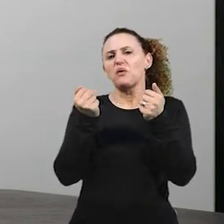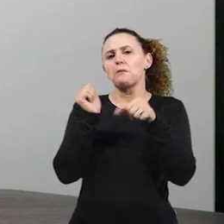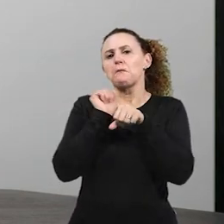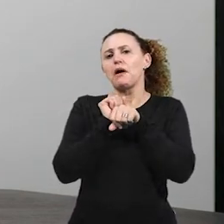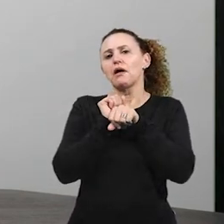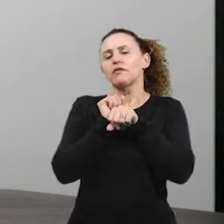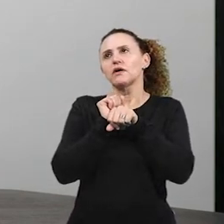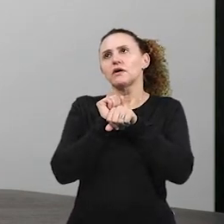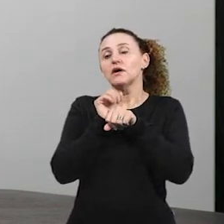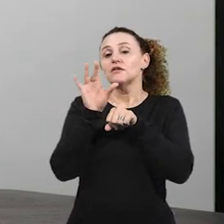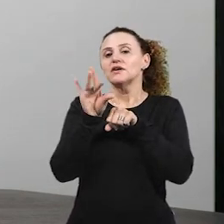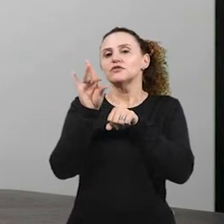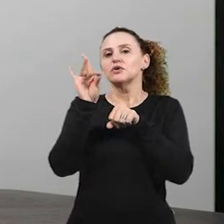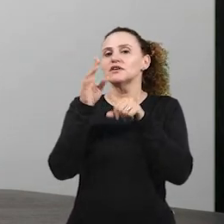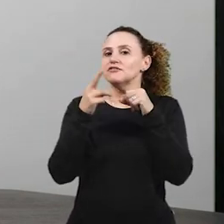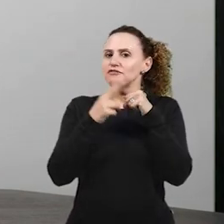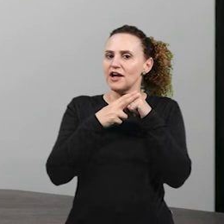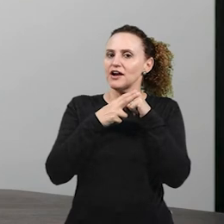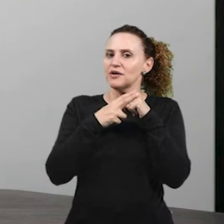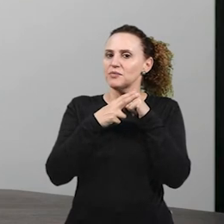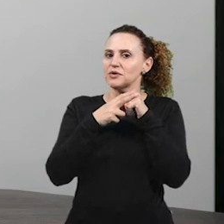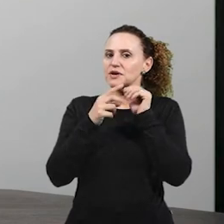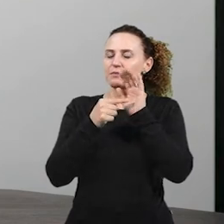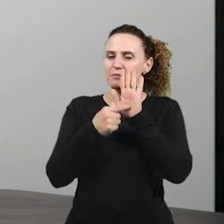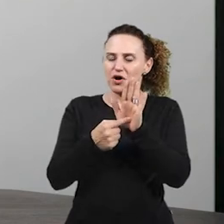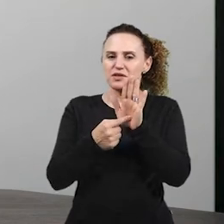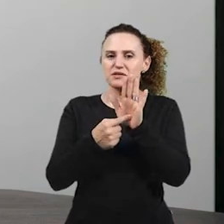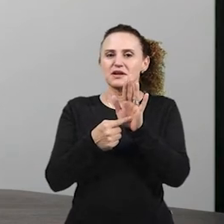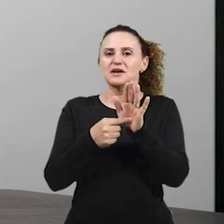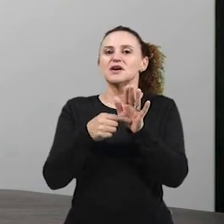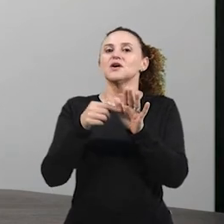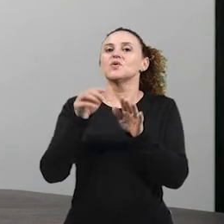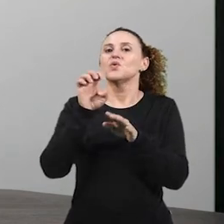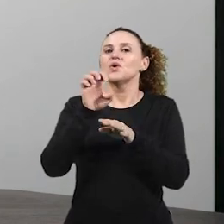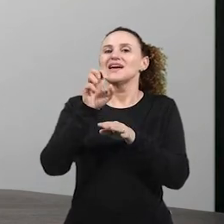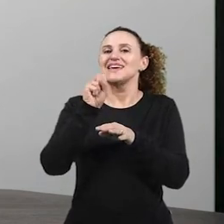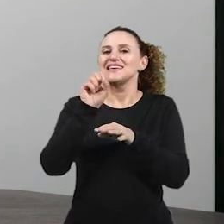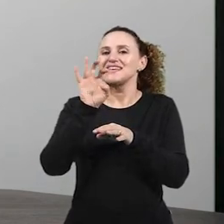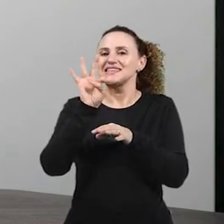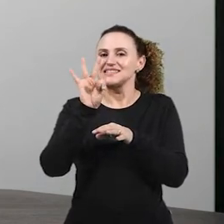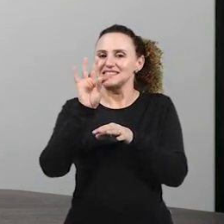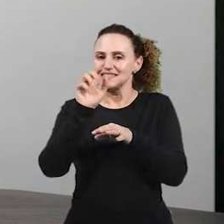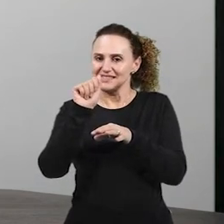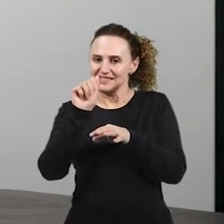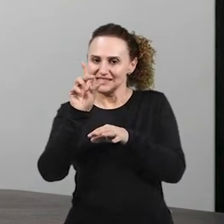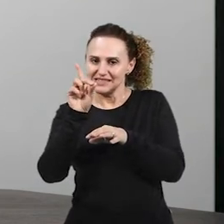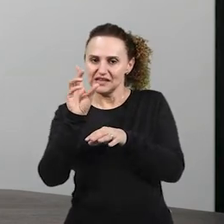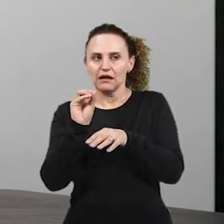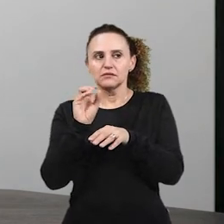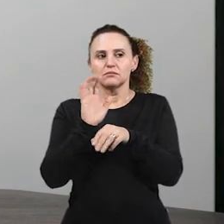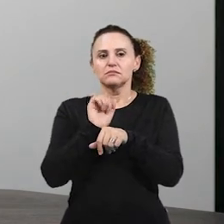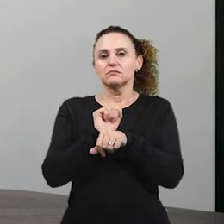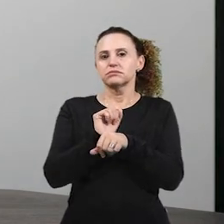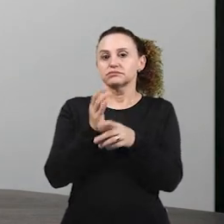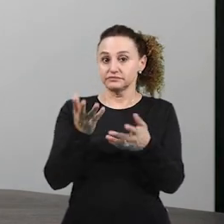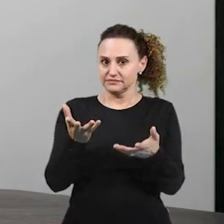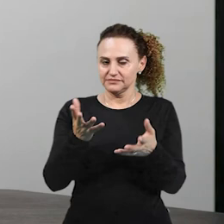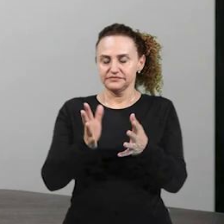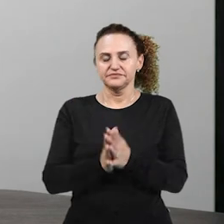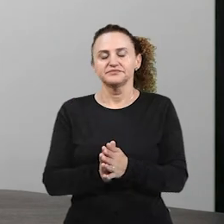vai para selecionar os verbos que indicam estado tá então são essas as as